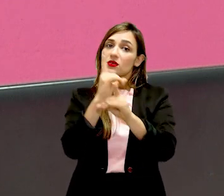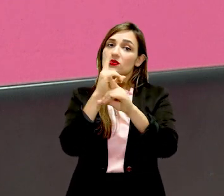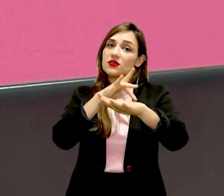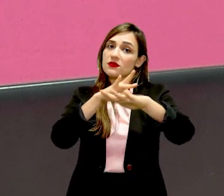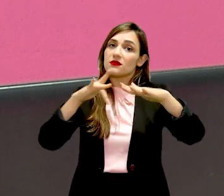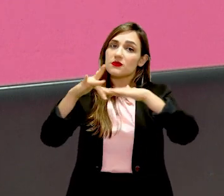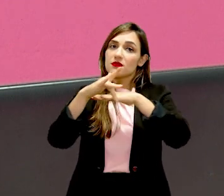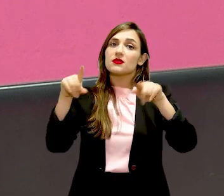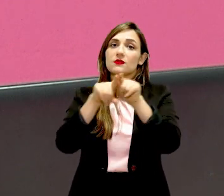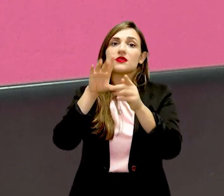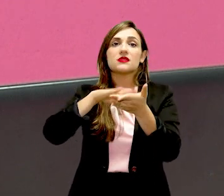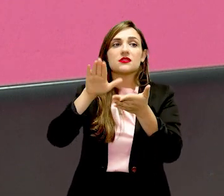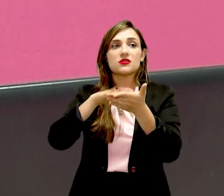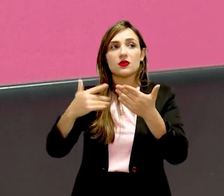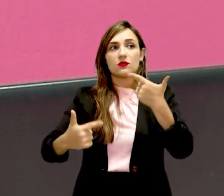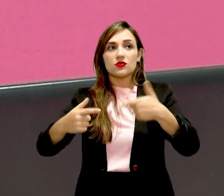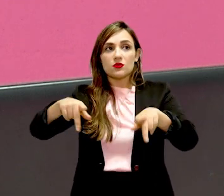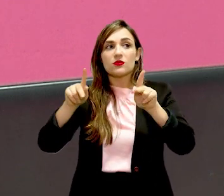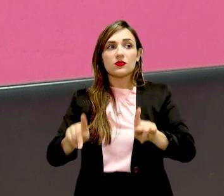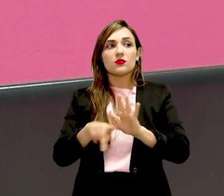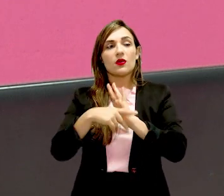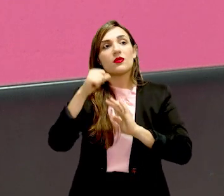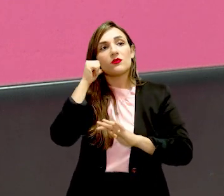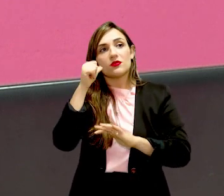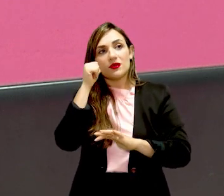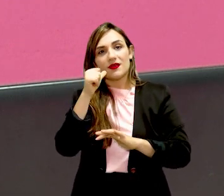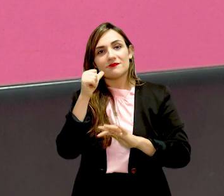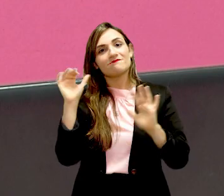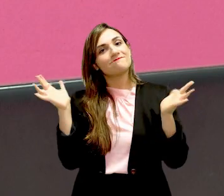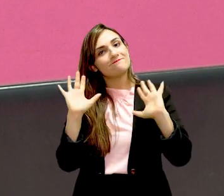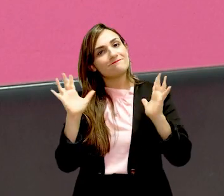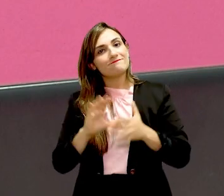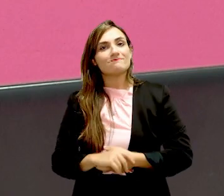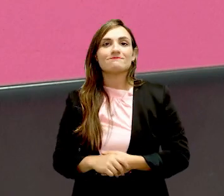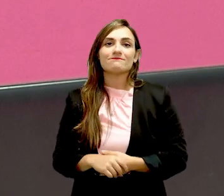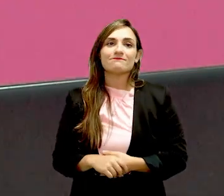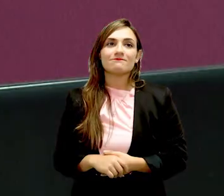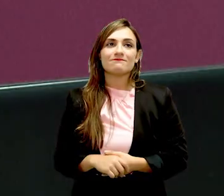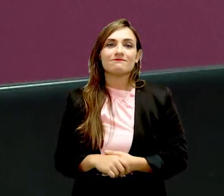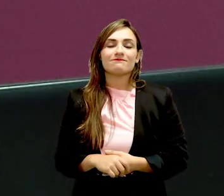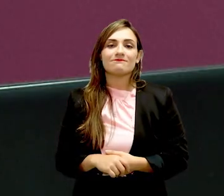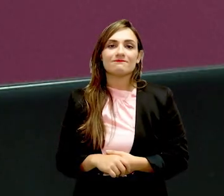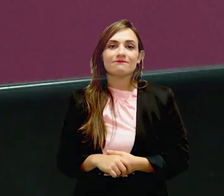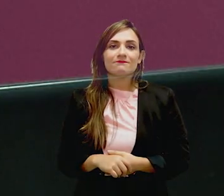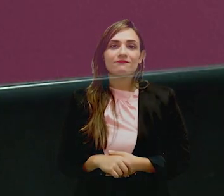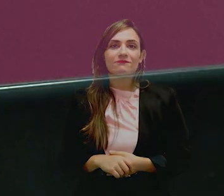e da Subsecretaria de Políticas Públicas para Mulheres. Até a próxima. Tchau, tchau.